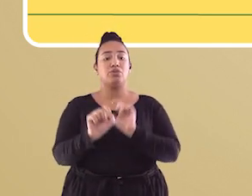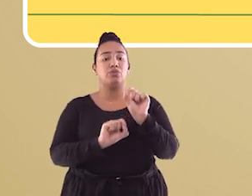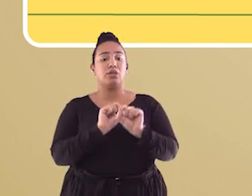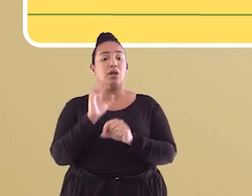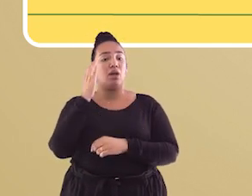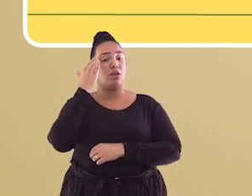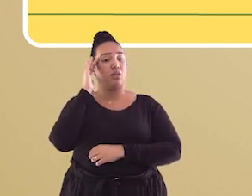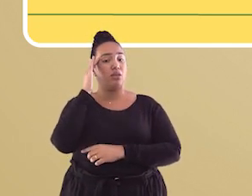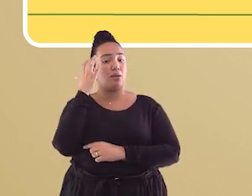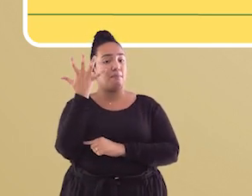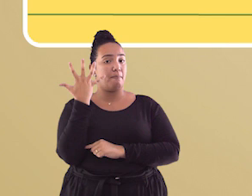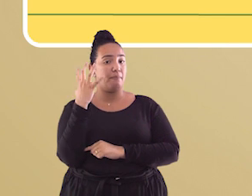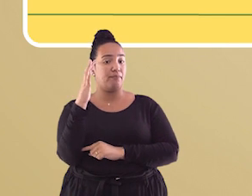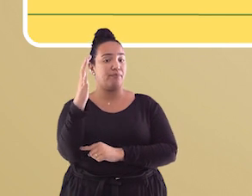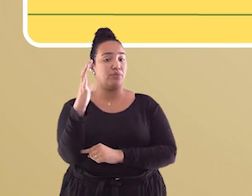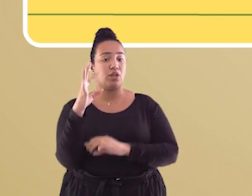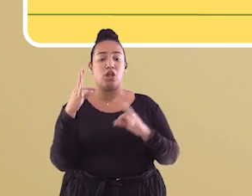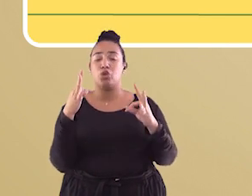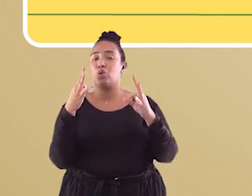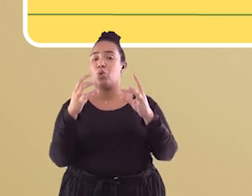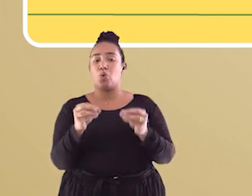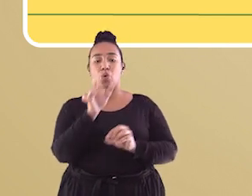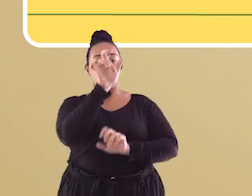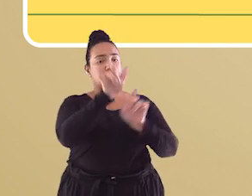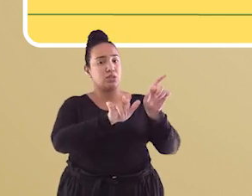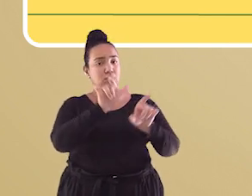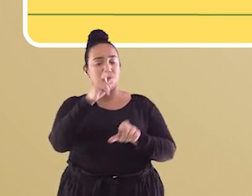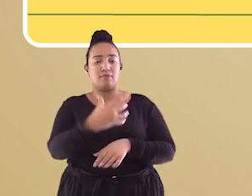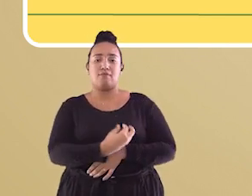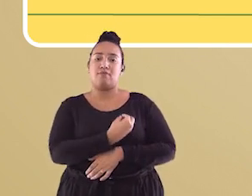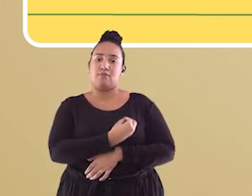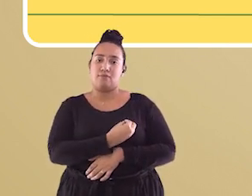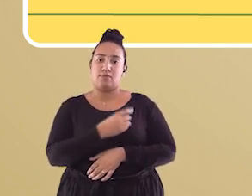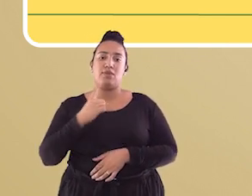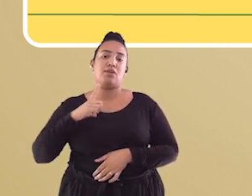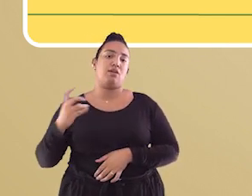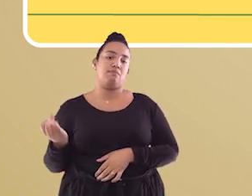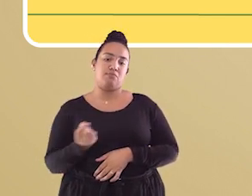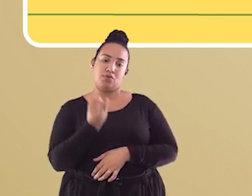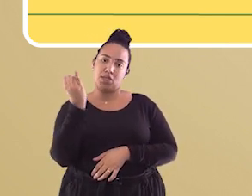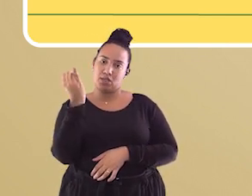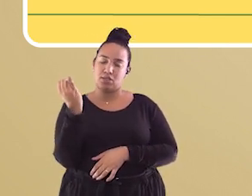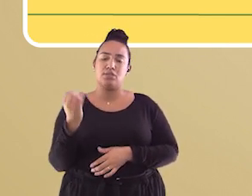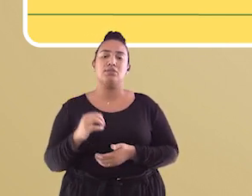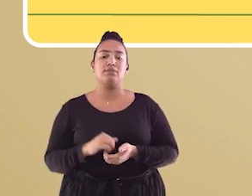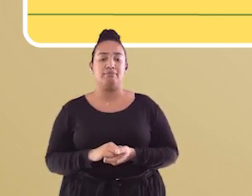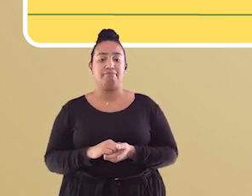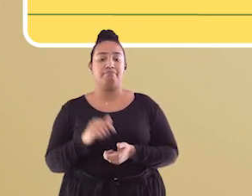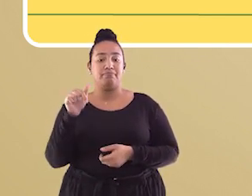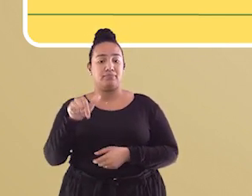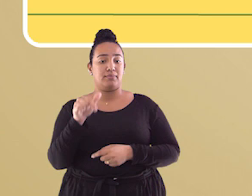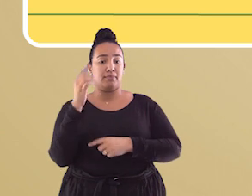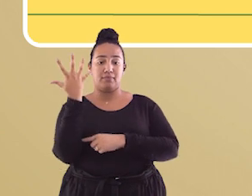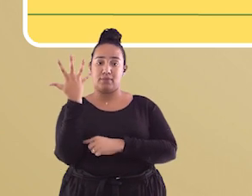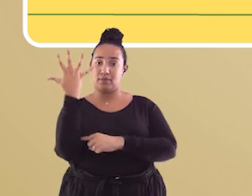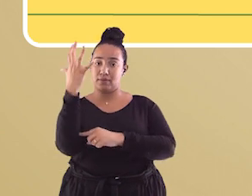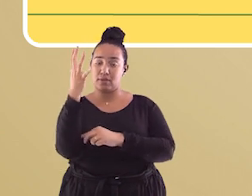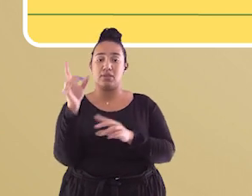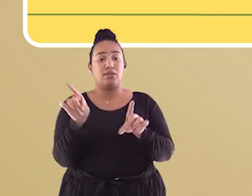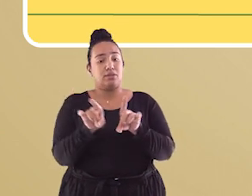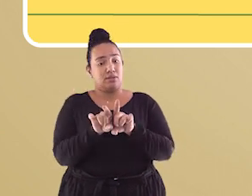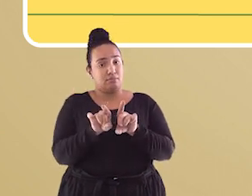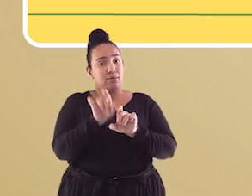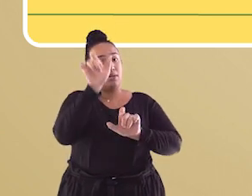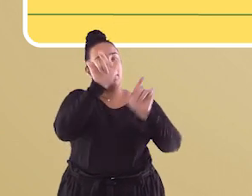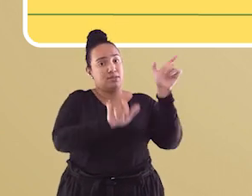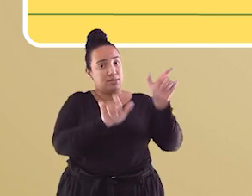que o meio ambiente é importante para todos os seres vivos do planeta Terra. Aliás, o meio ambiente é formado também por esses